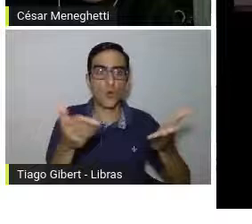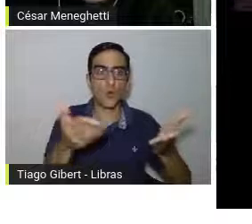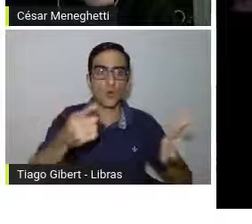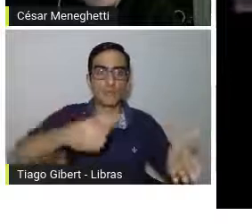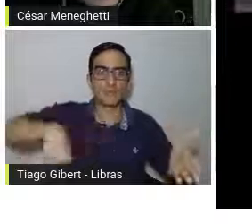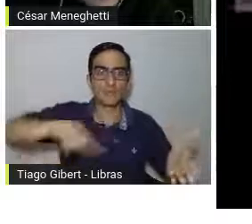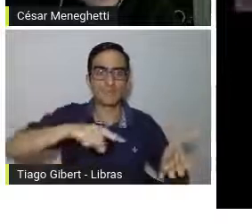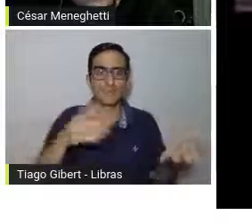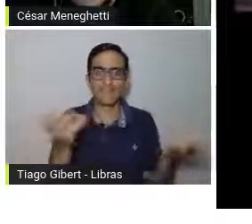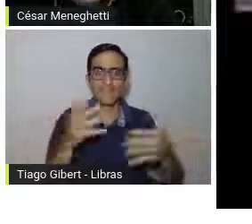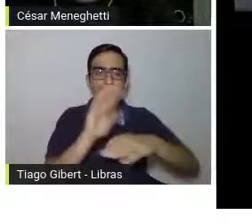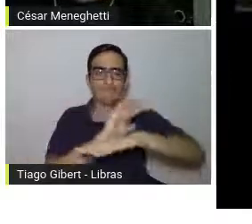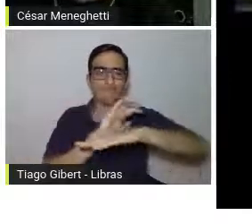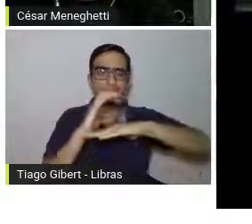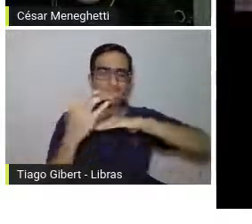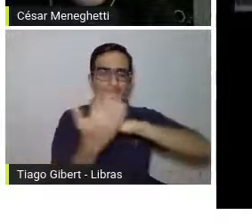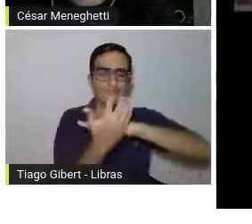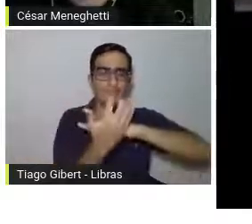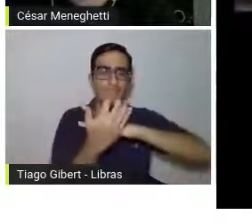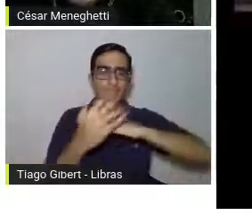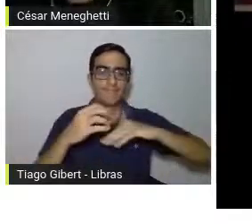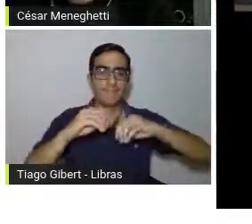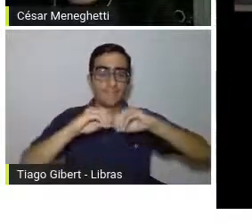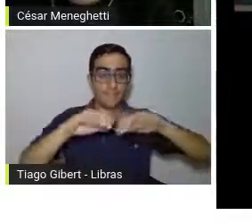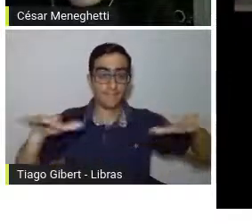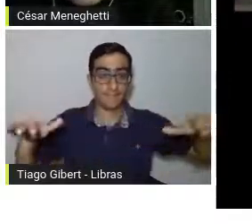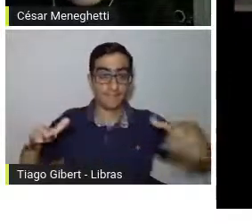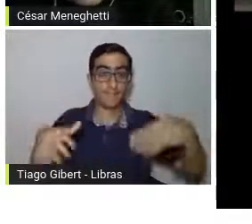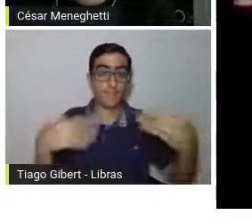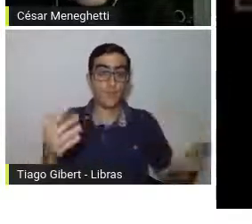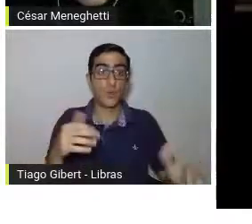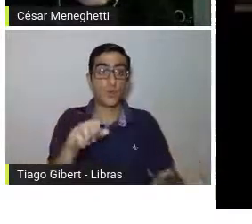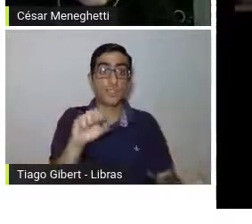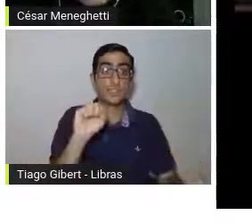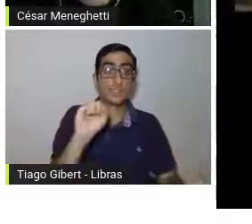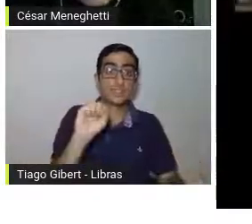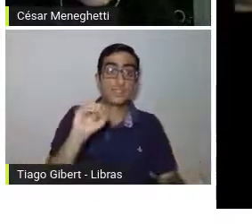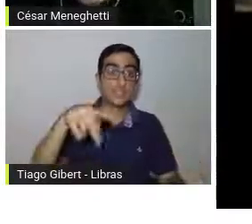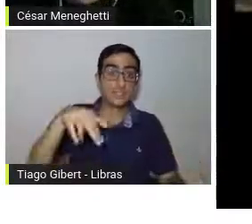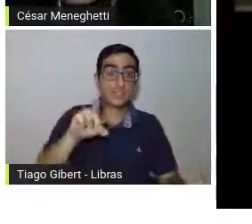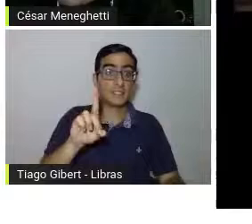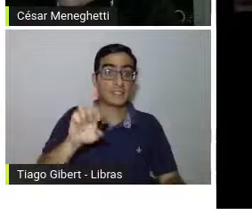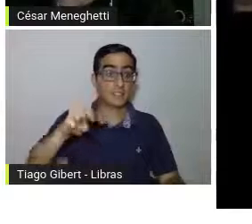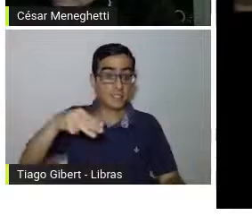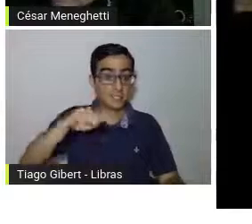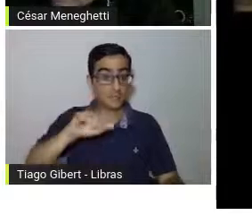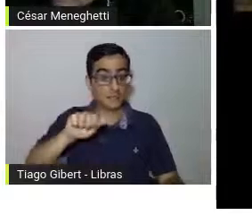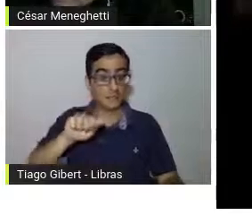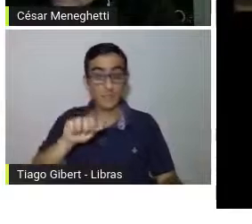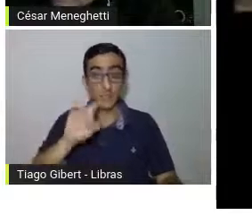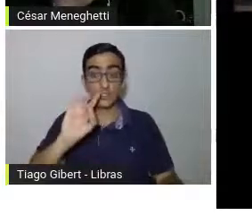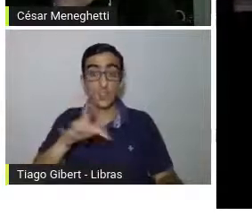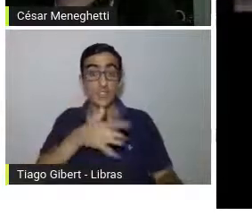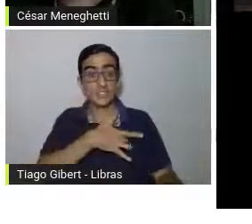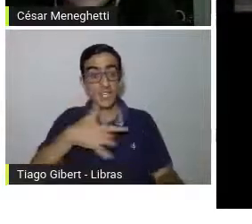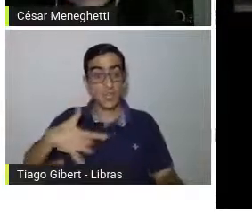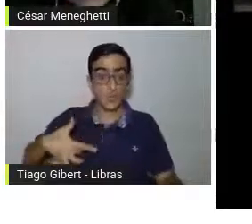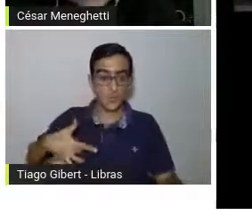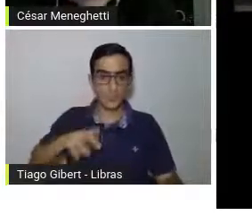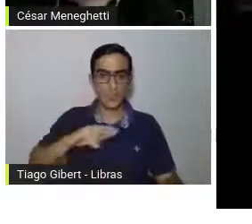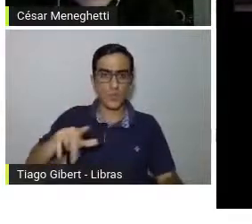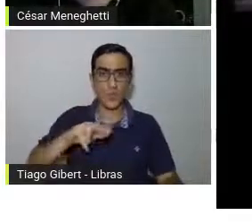essa pandemia, ou sindemia, porque tem vários outros fatores que não só o de saúde, mas também